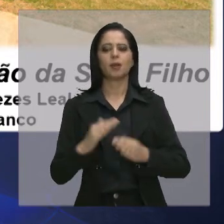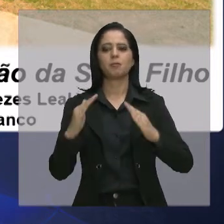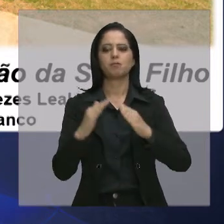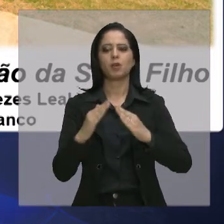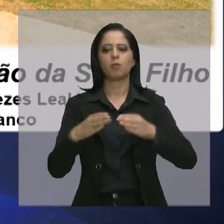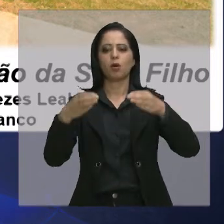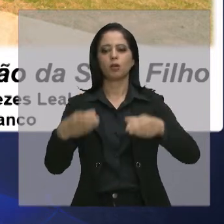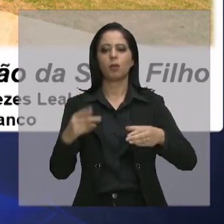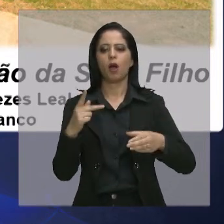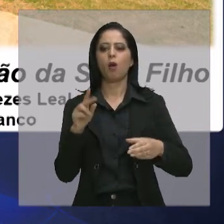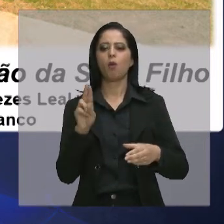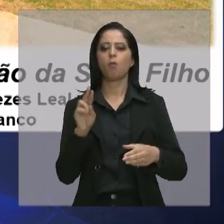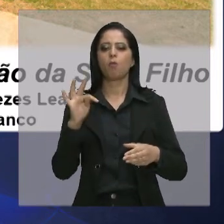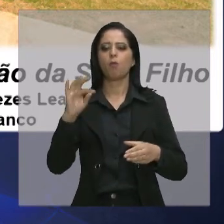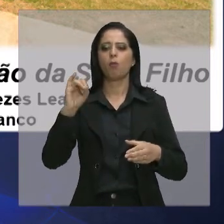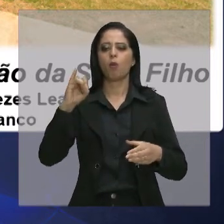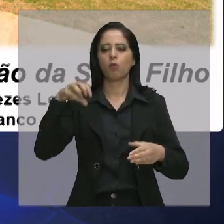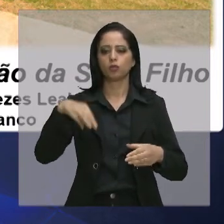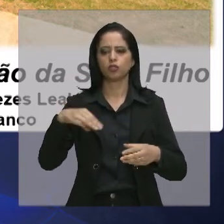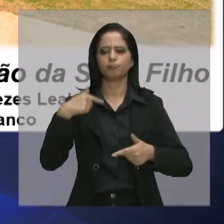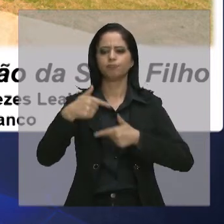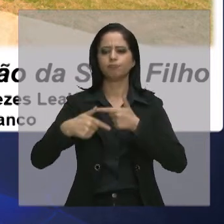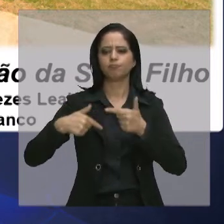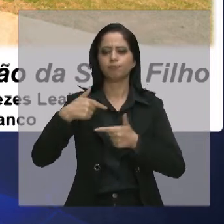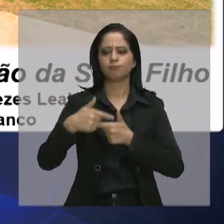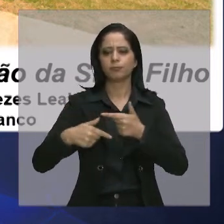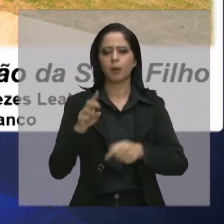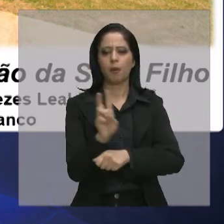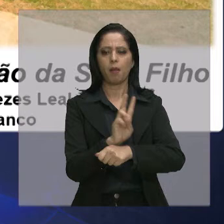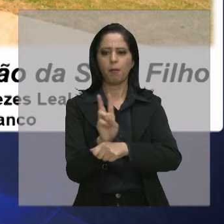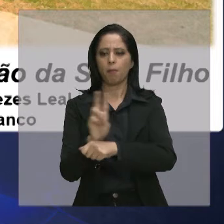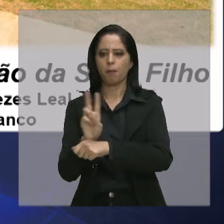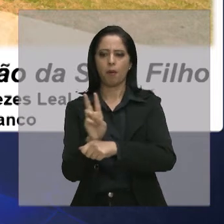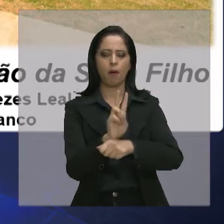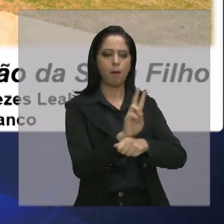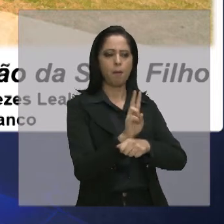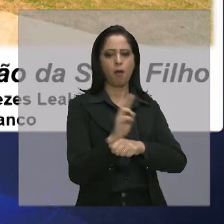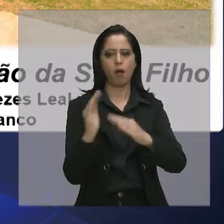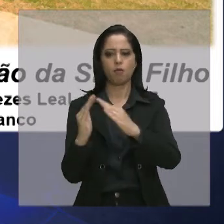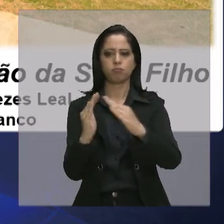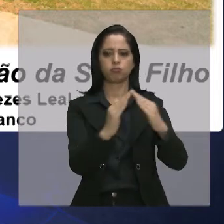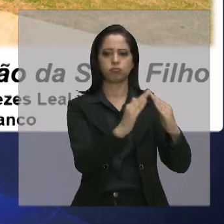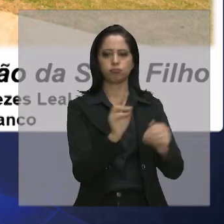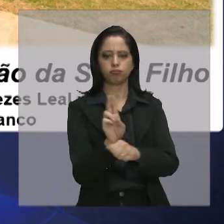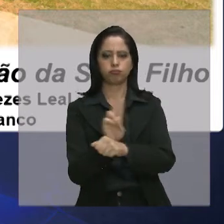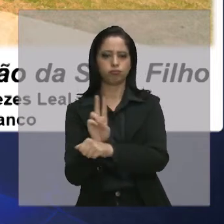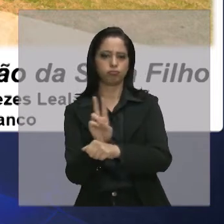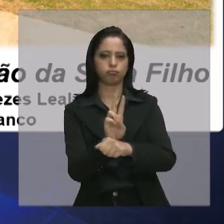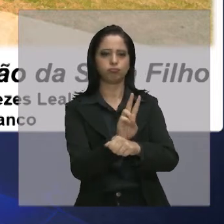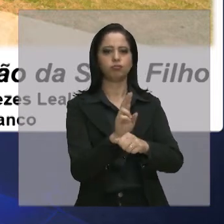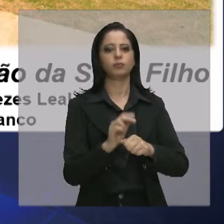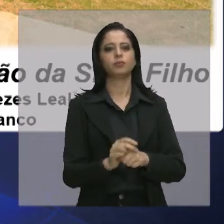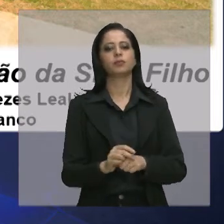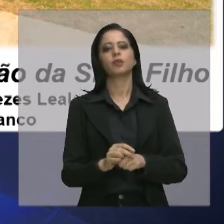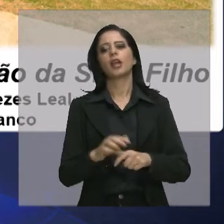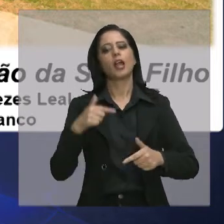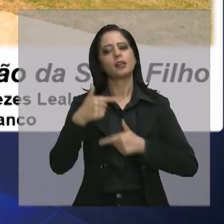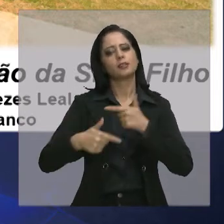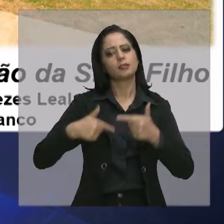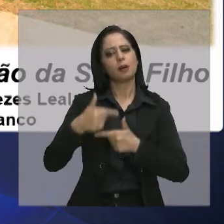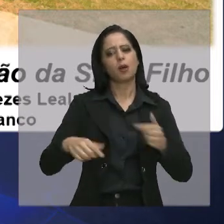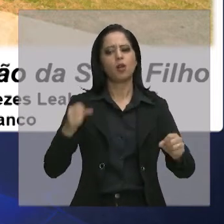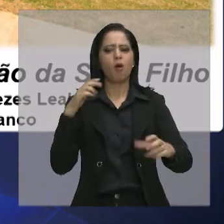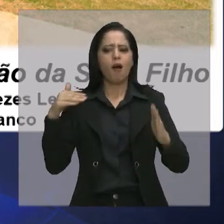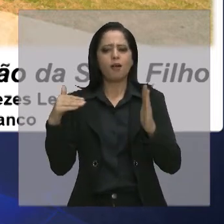bairro do Putim, e lá trabalhou como guarda patrimonial na Granja Itambi, no qual trabalhou até